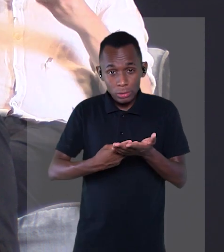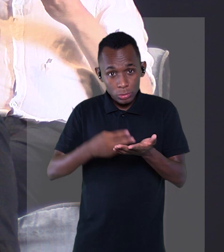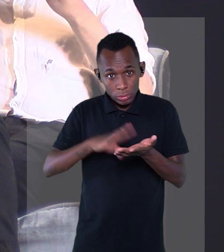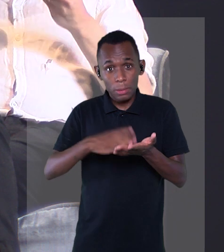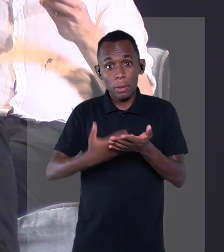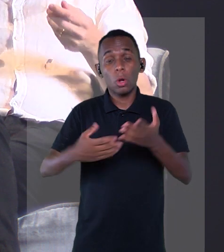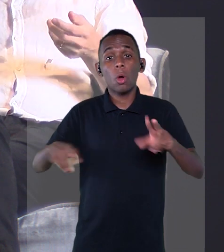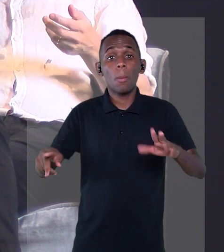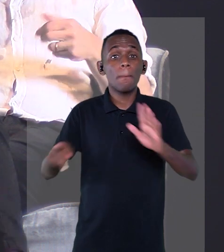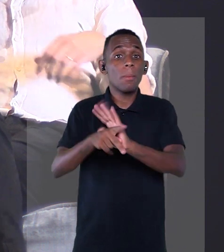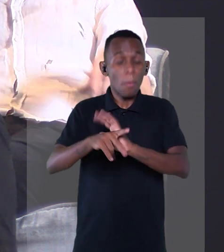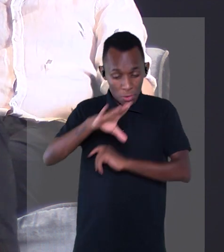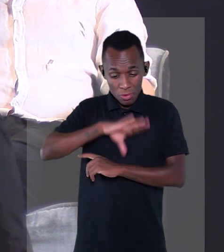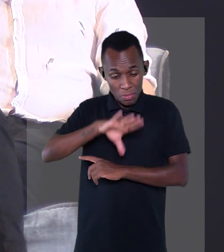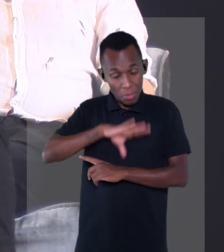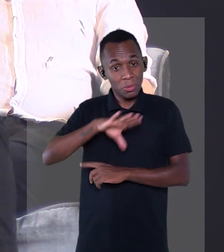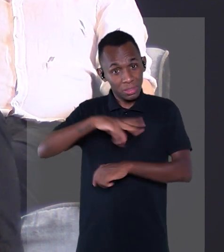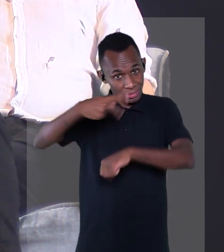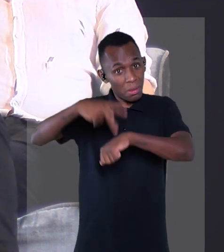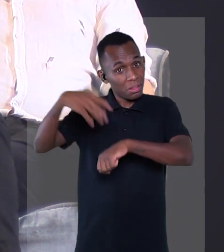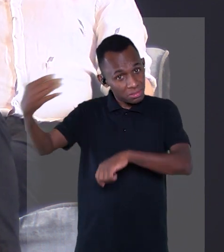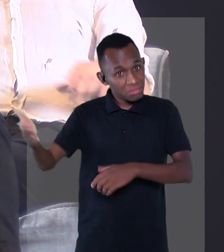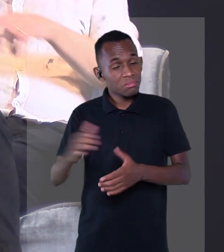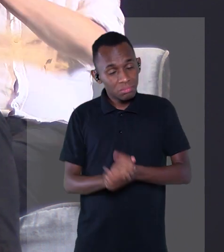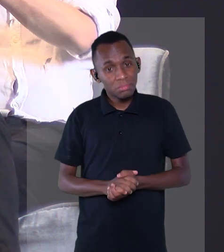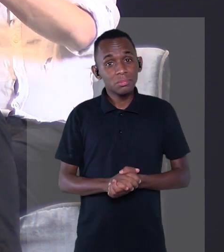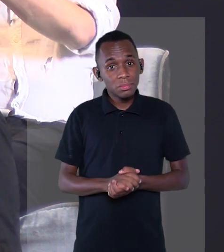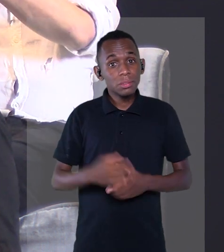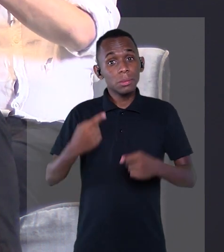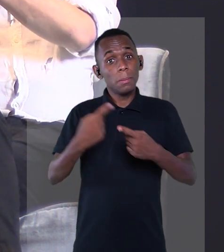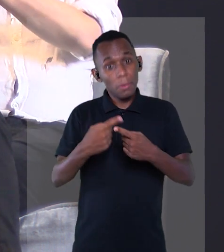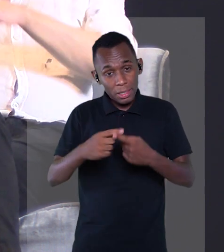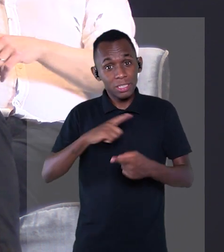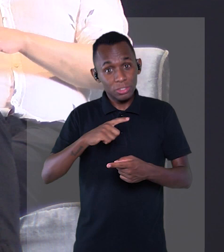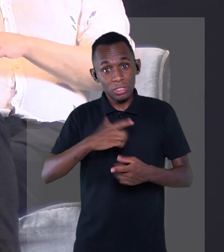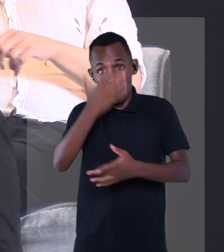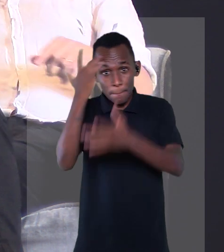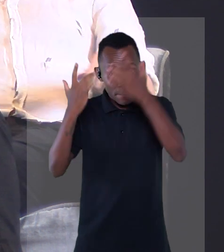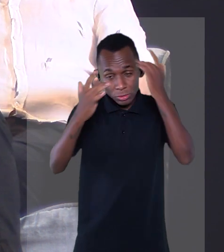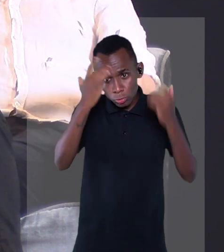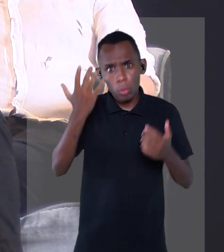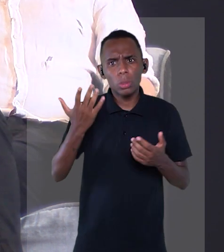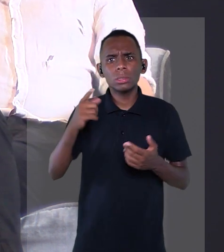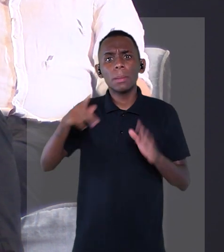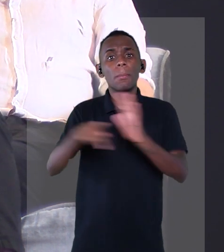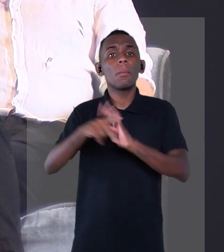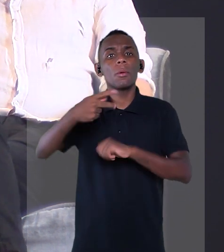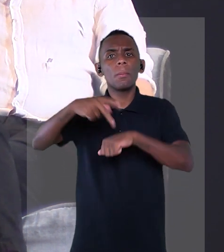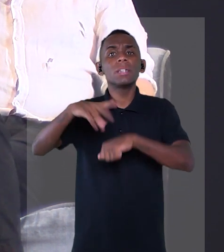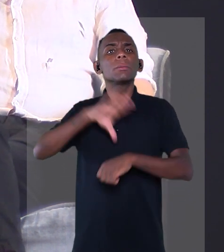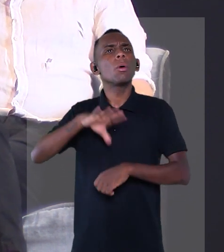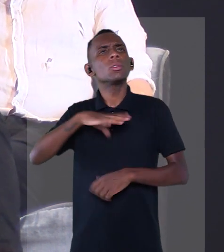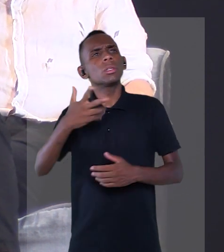Portugal. Com sotaque lusitano e tudo. Tinha uns portugueses lá, eles ficaram olhando meio assim, falando, que é esse